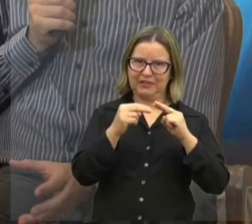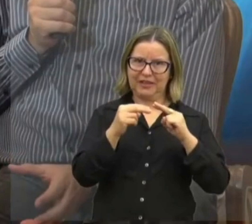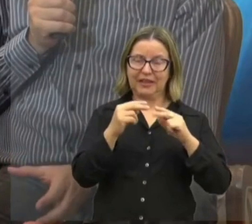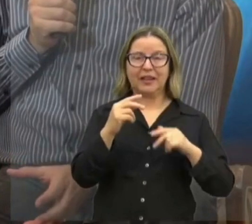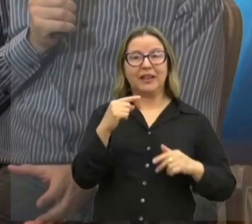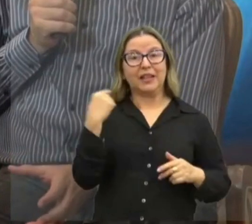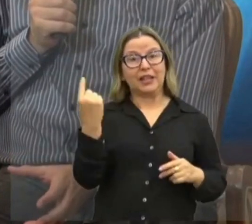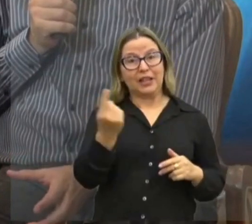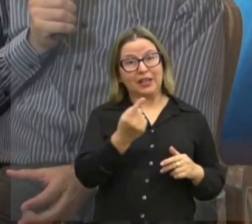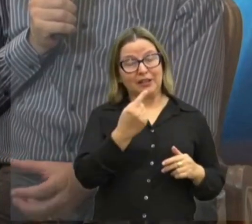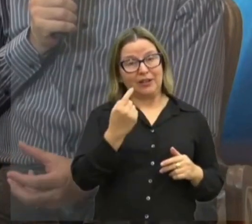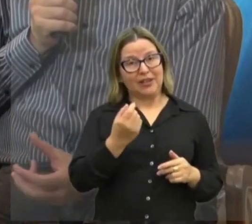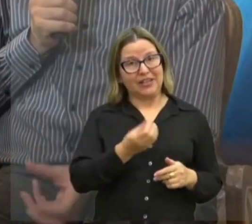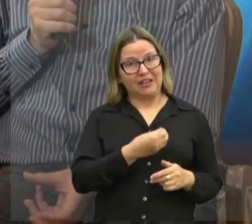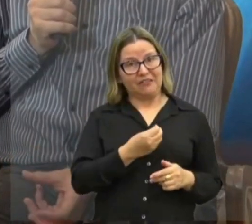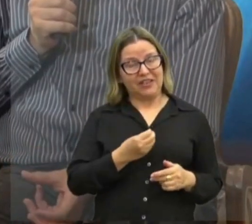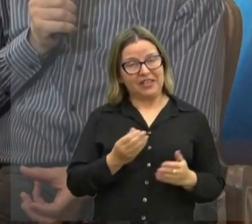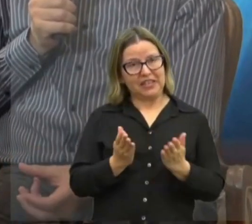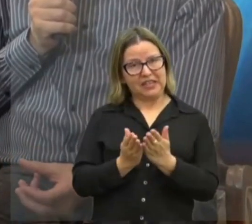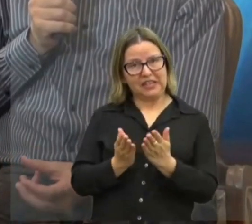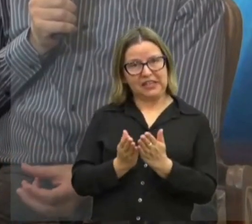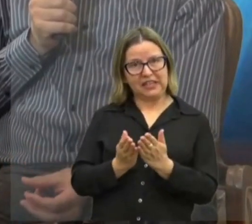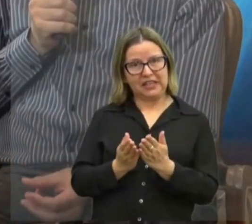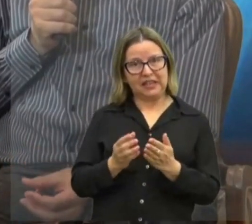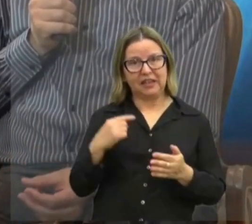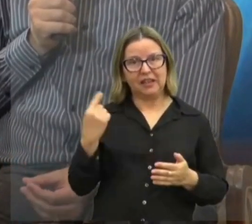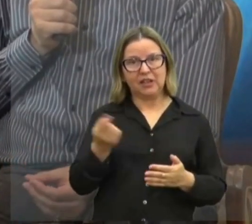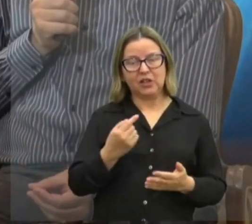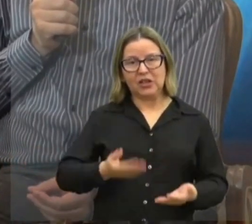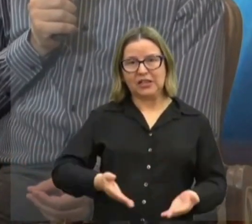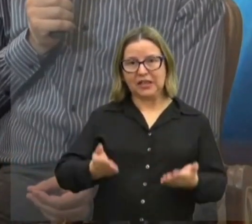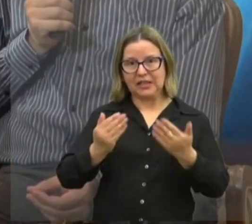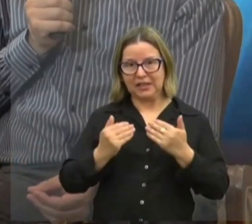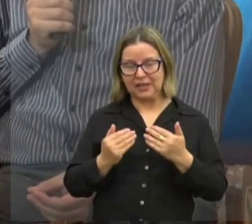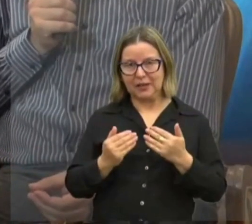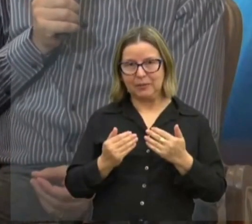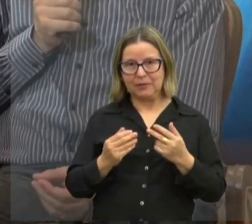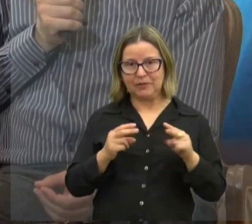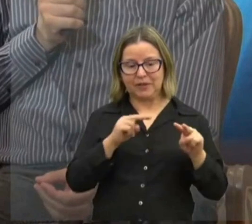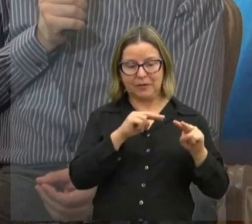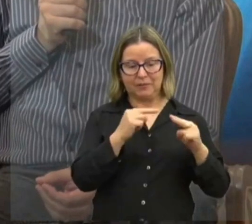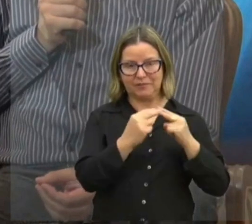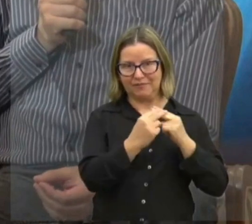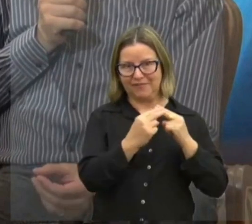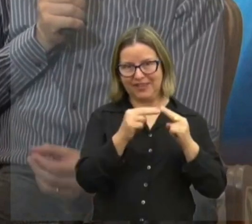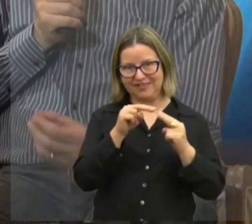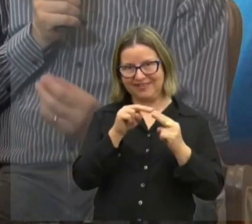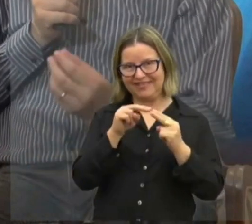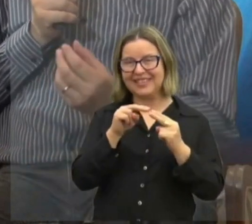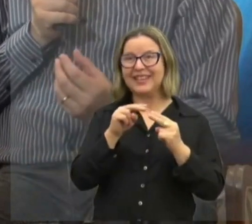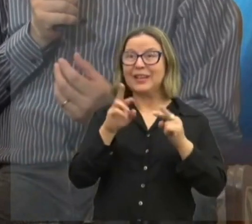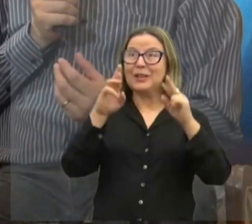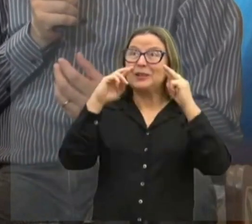caminhada cristã, vamos adquirindo é a perspectiva do reino, não é? Exato.